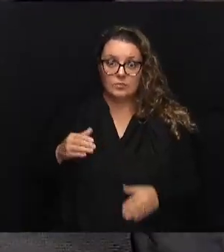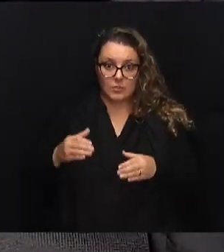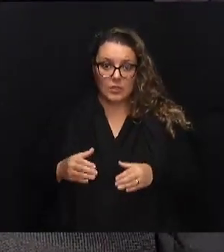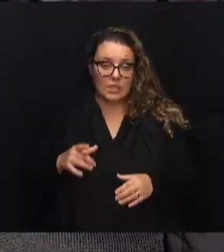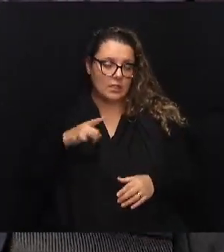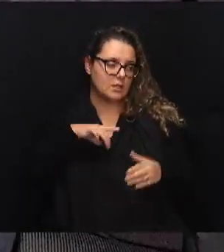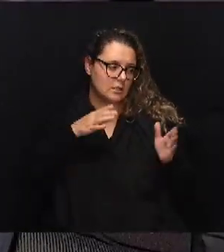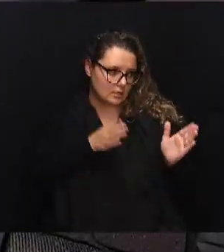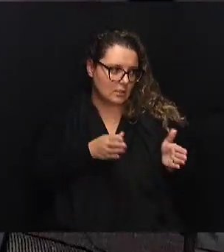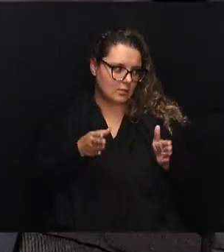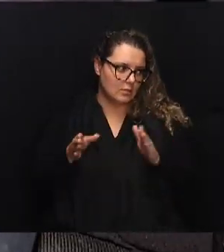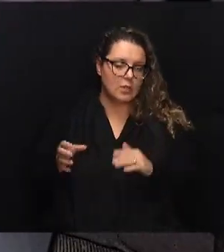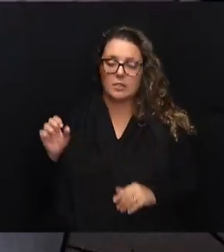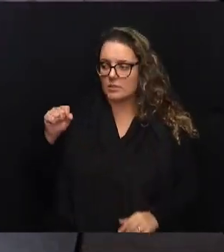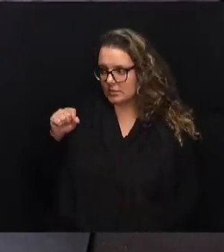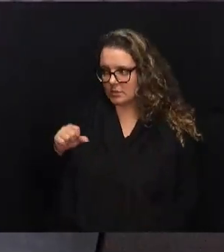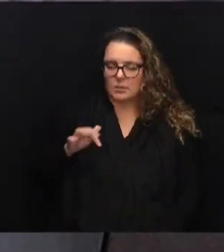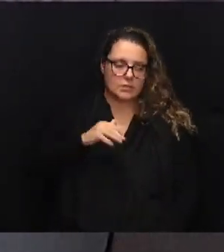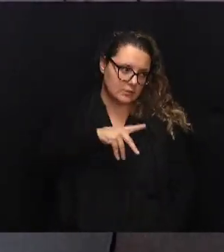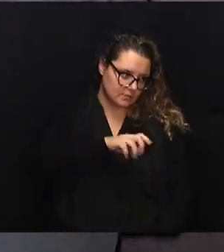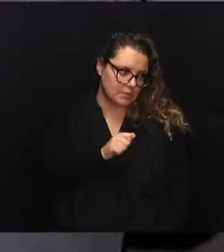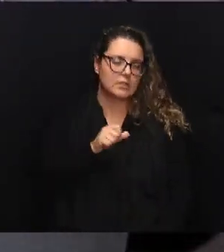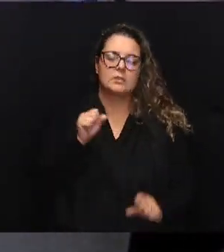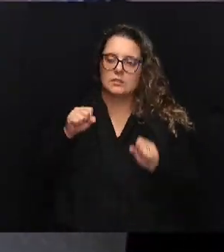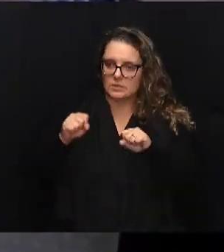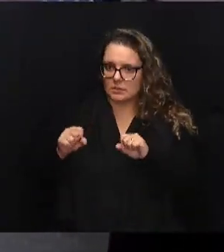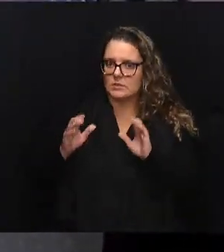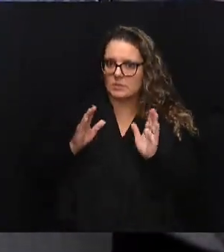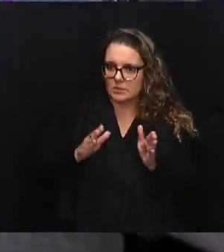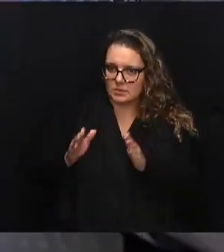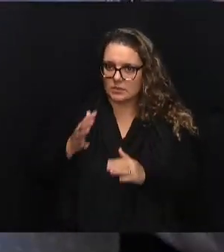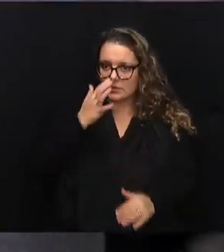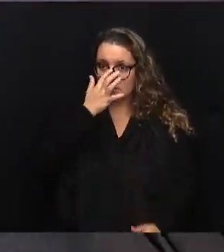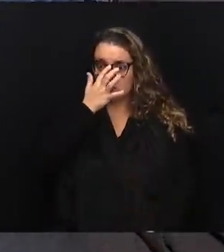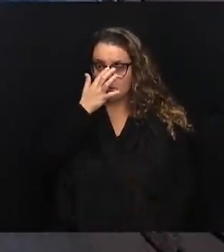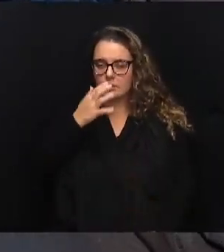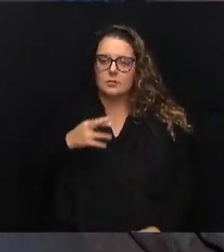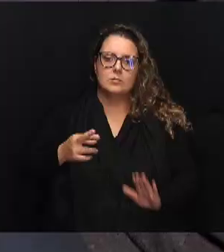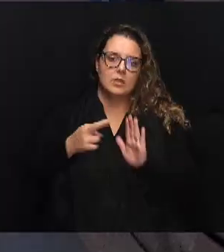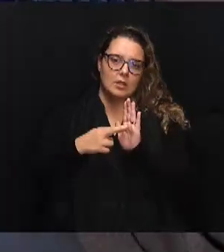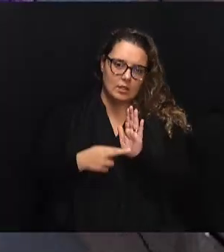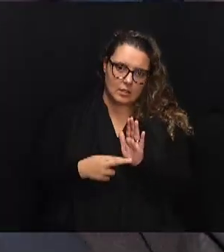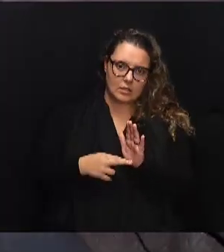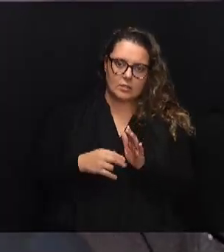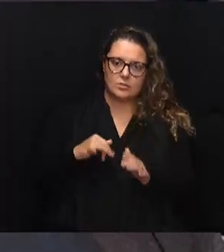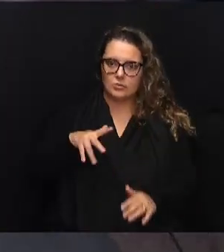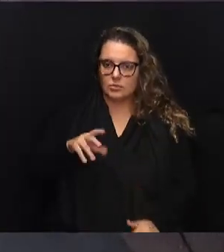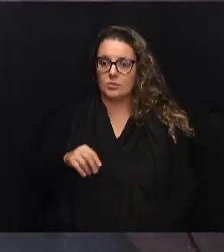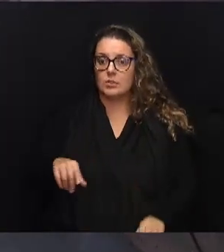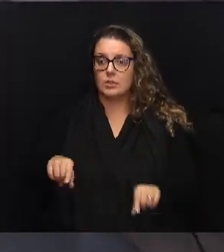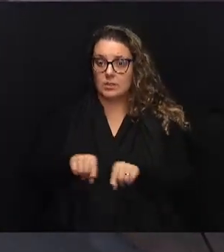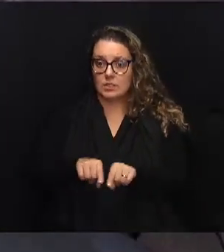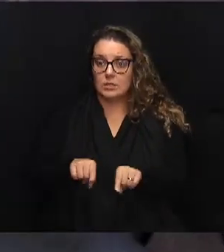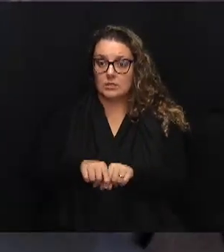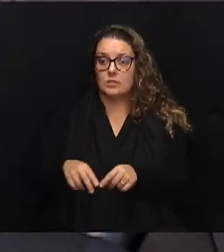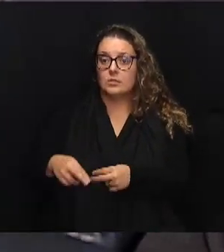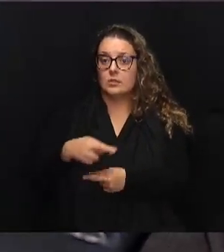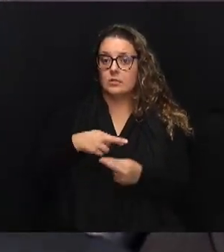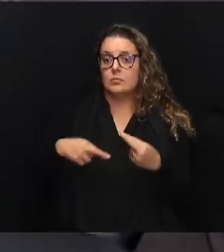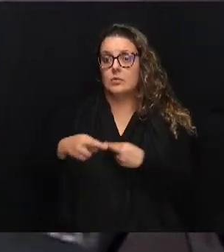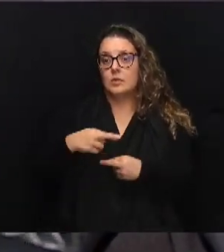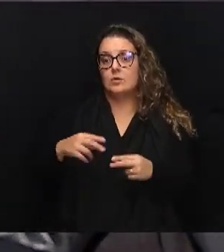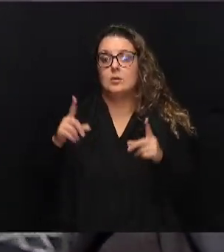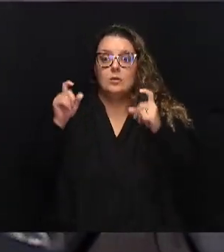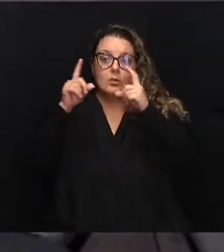para isso, né? Que é fixa, né? Exatamente. Ela é determinada pela regra do jogo. E aí ela também tem uma relação com a dificuldade de